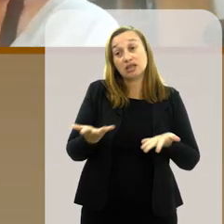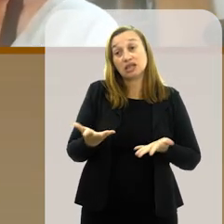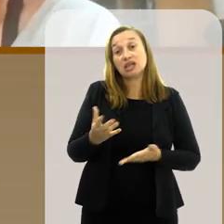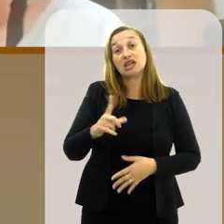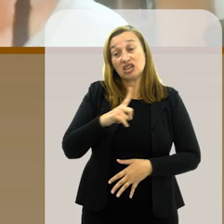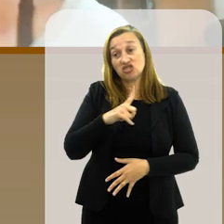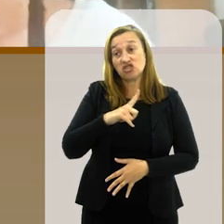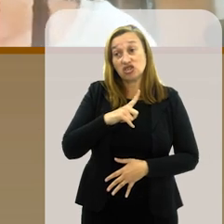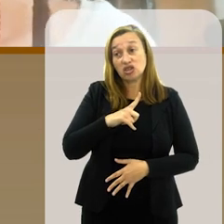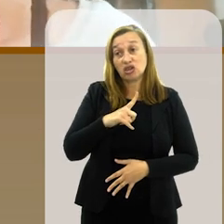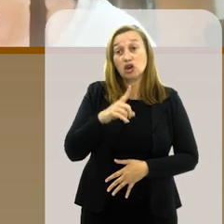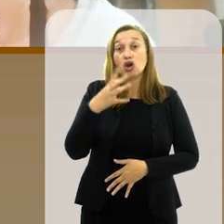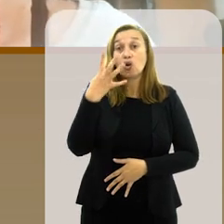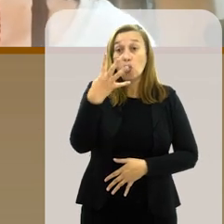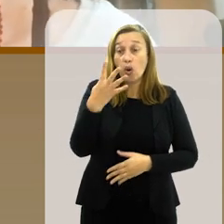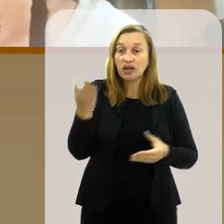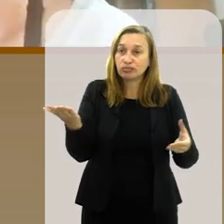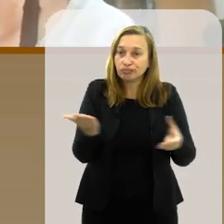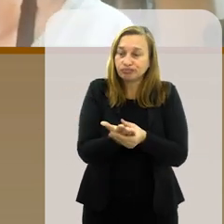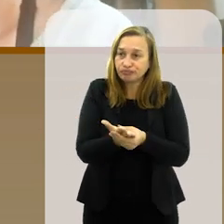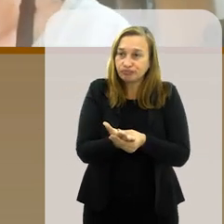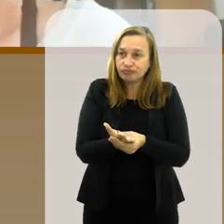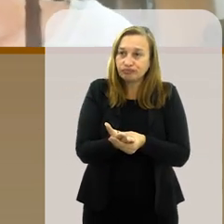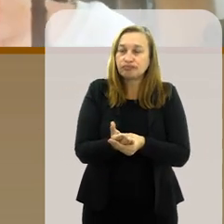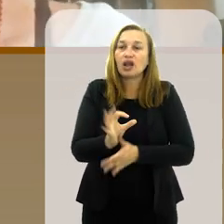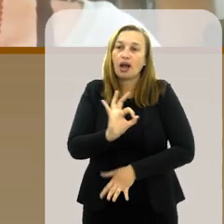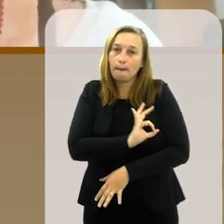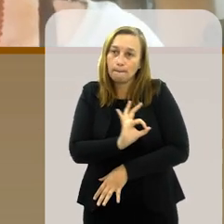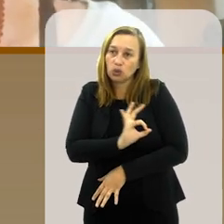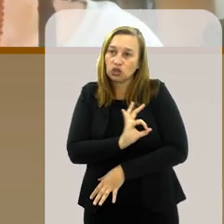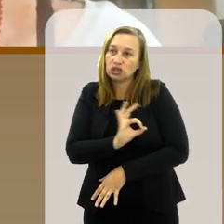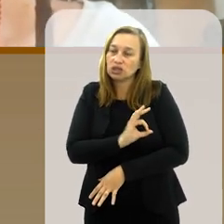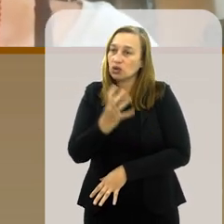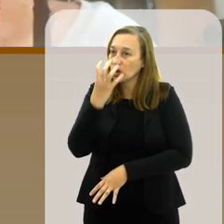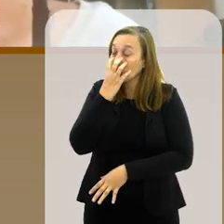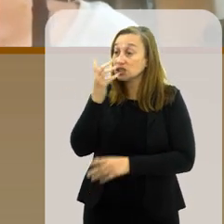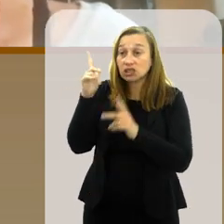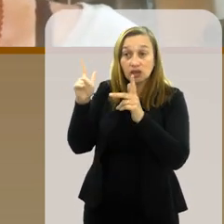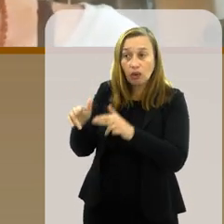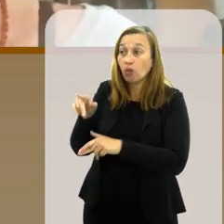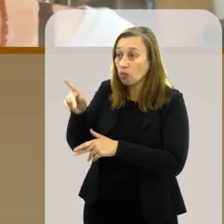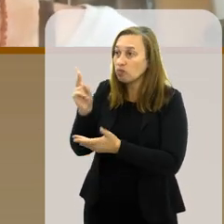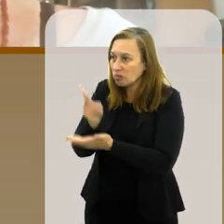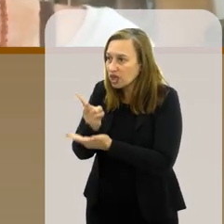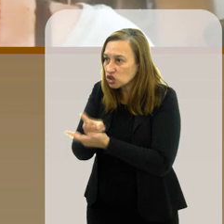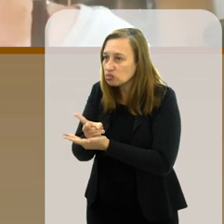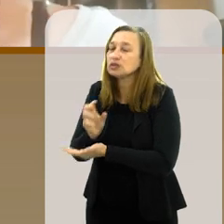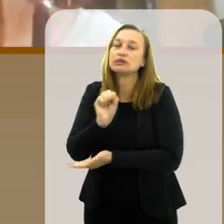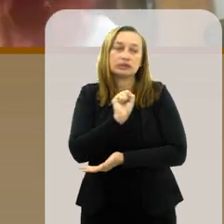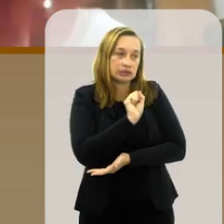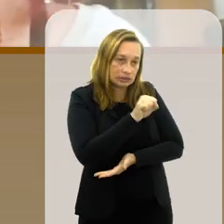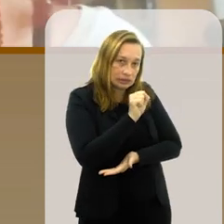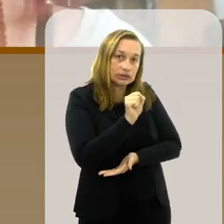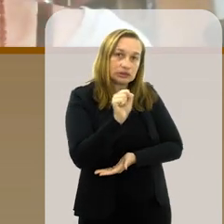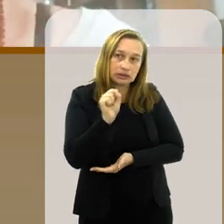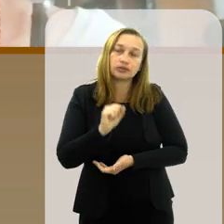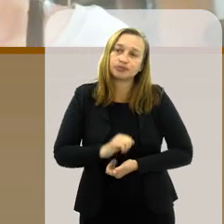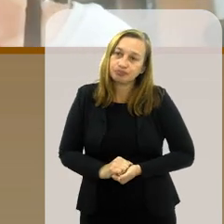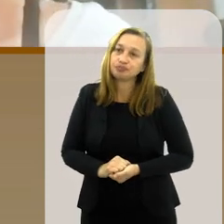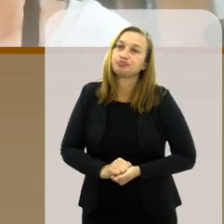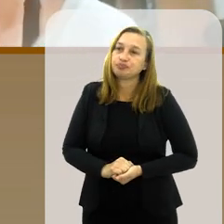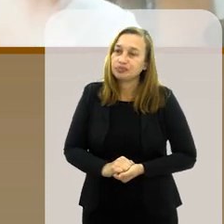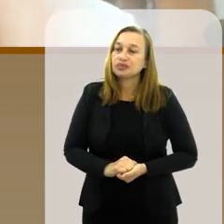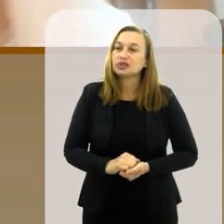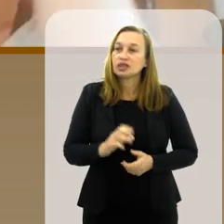na polícia sobre esses cachorros. Os mesmos cães que atacaram você? Os mesmos